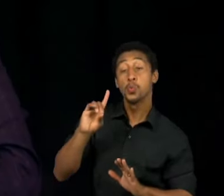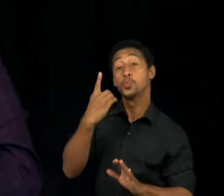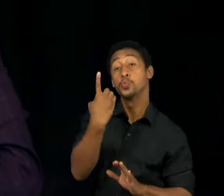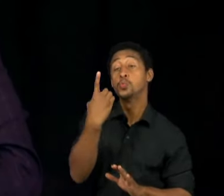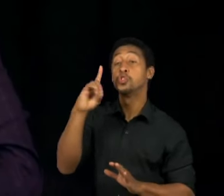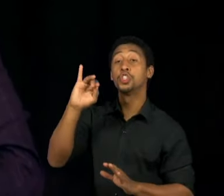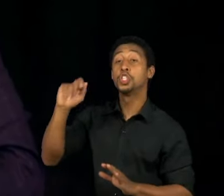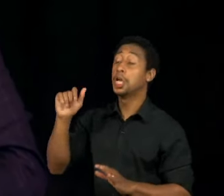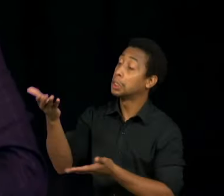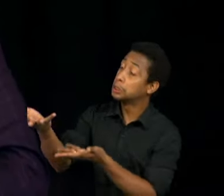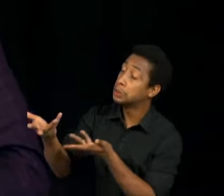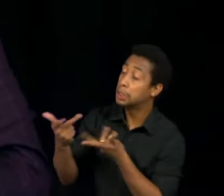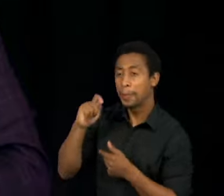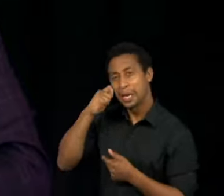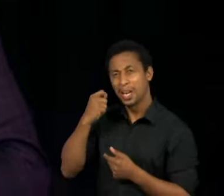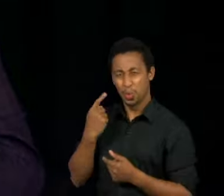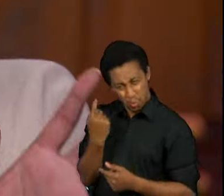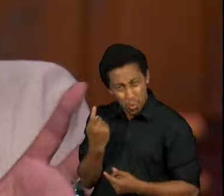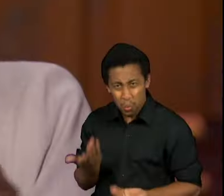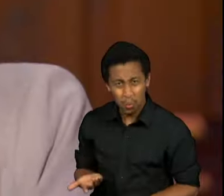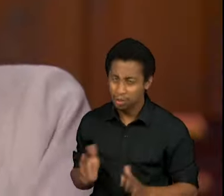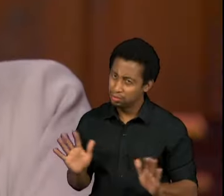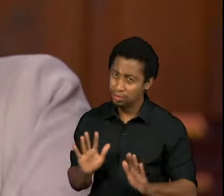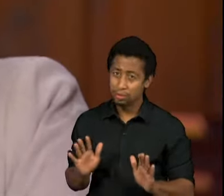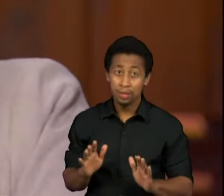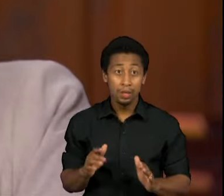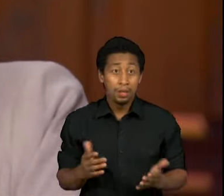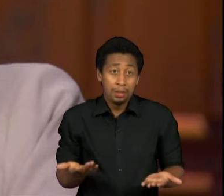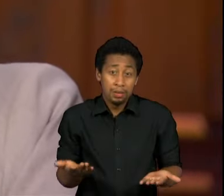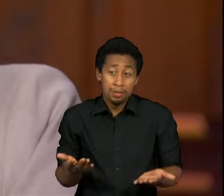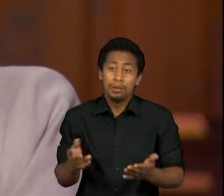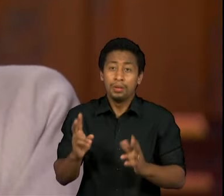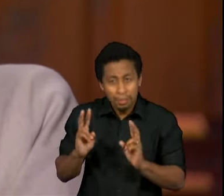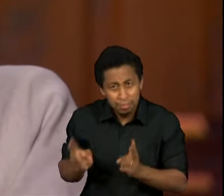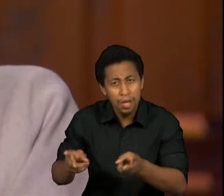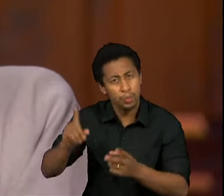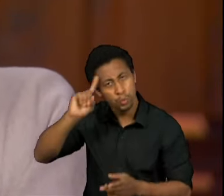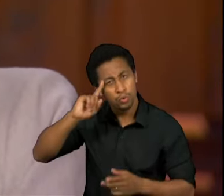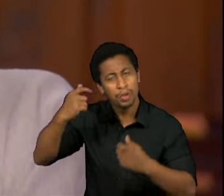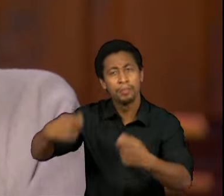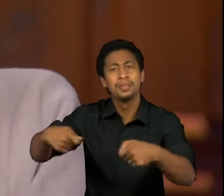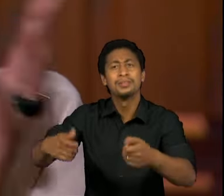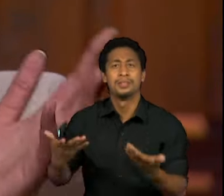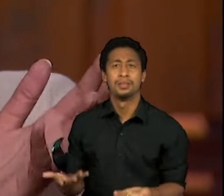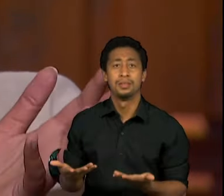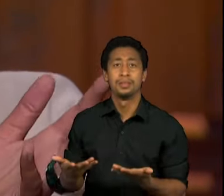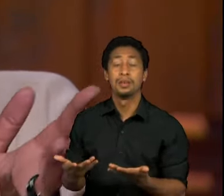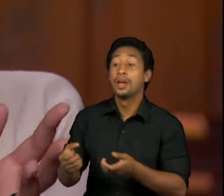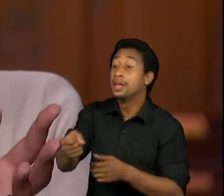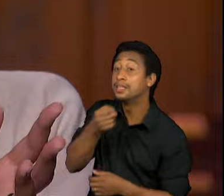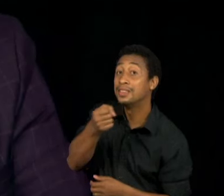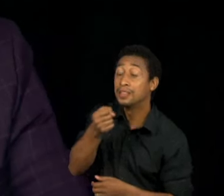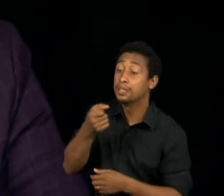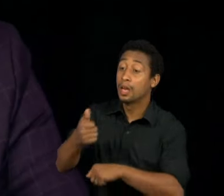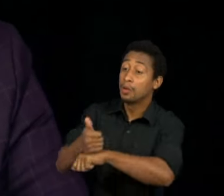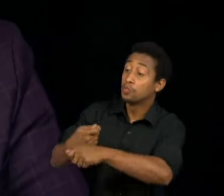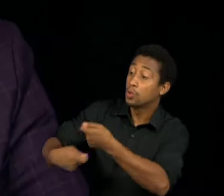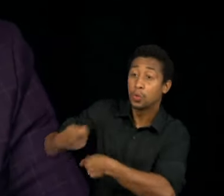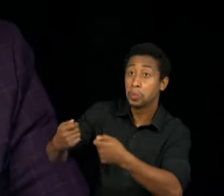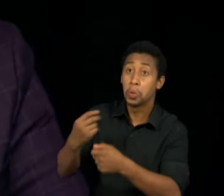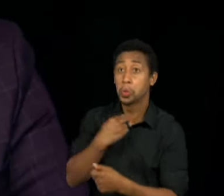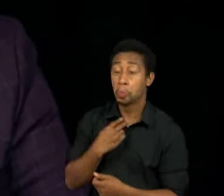tenho coerência para fazer sempre me fala sobre racismo então se eu for entrevistar eu não posso a economista foi lá para falar de outra coisa aí vai ter que